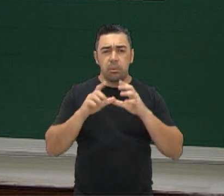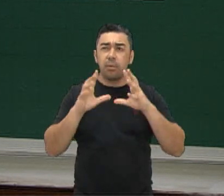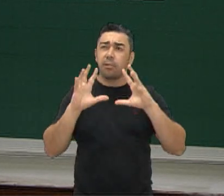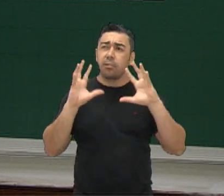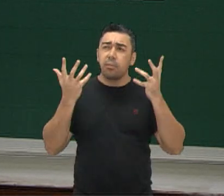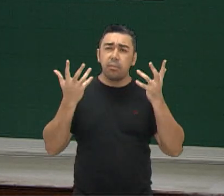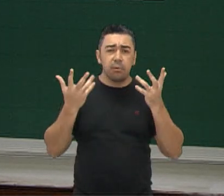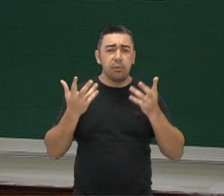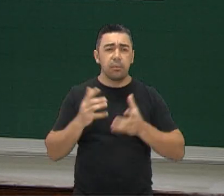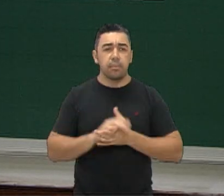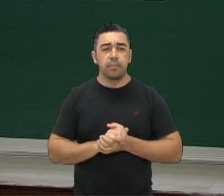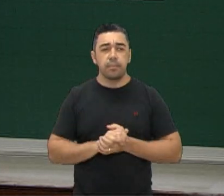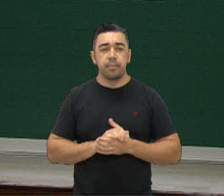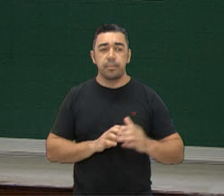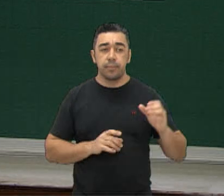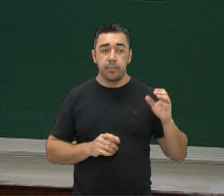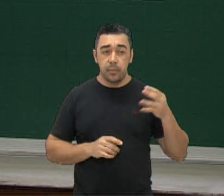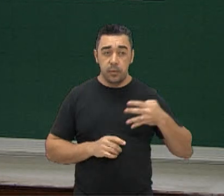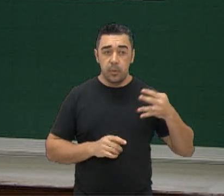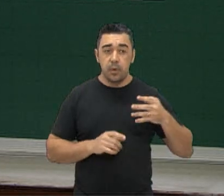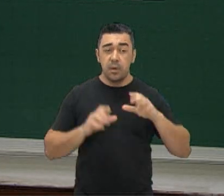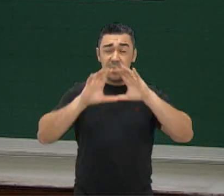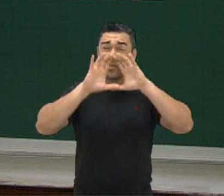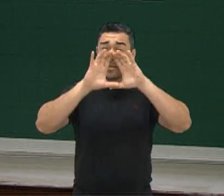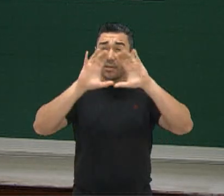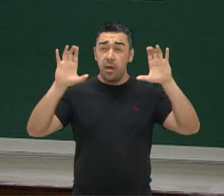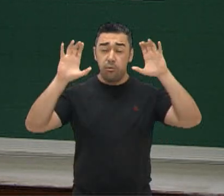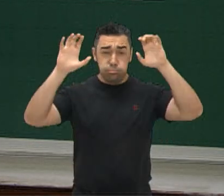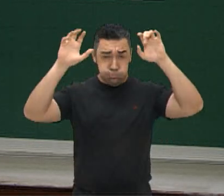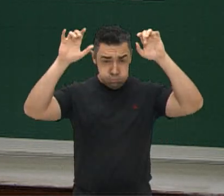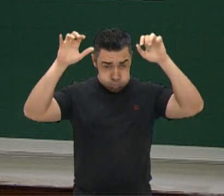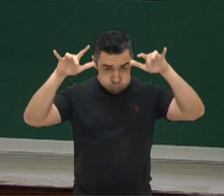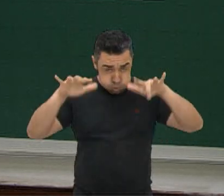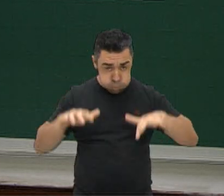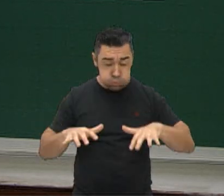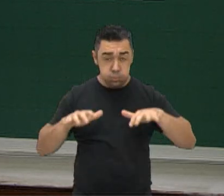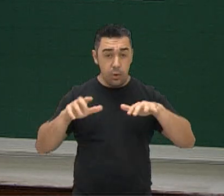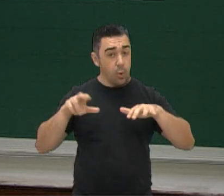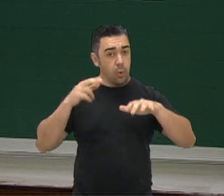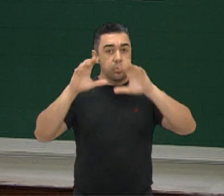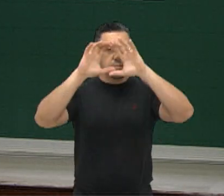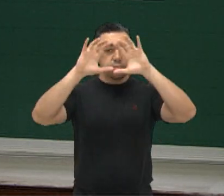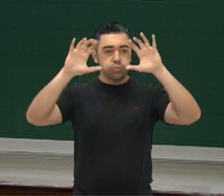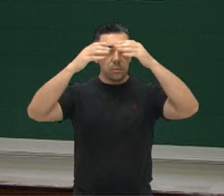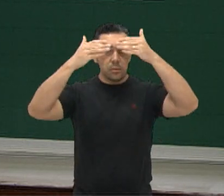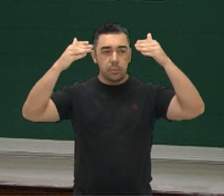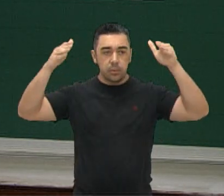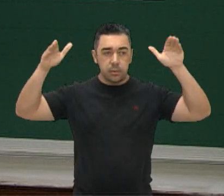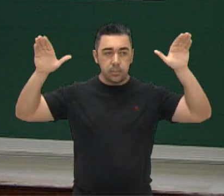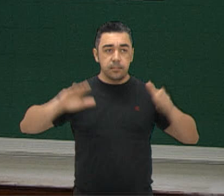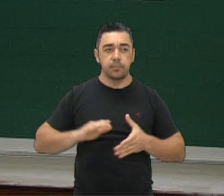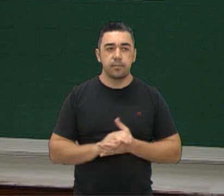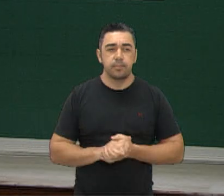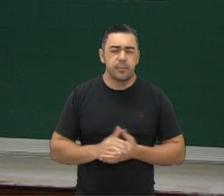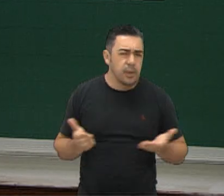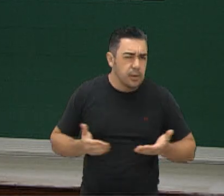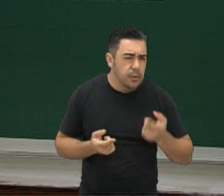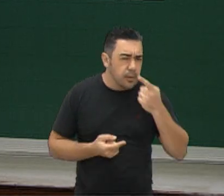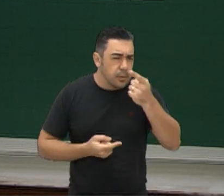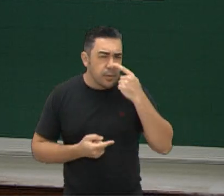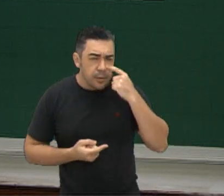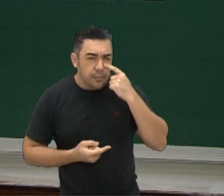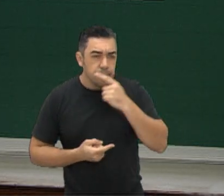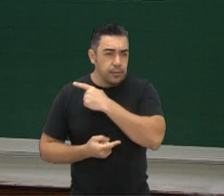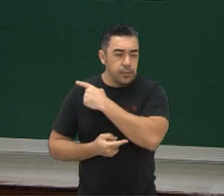tempo está úmido e o cielo está despejado, o céu está limpo. A ver, agora quero que